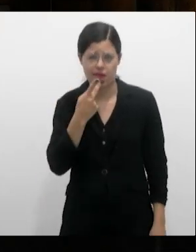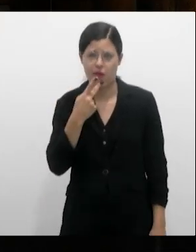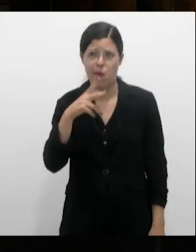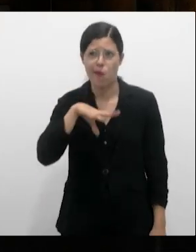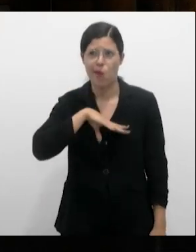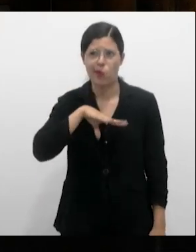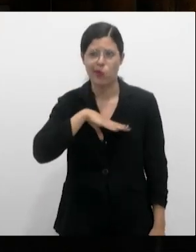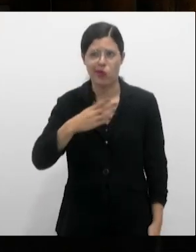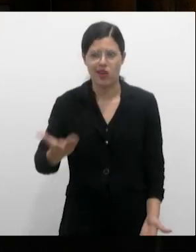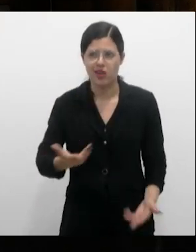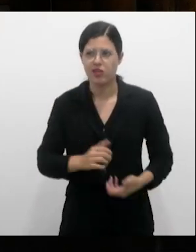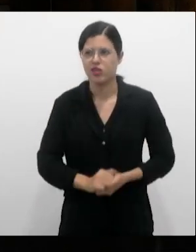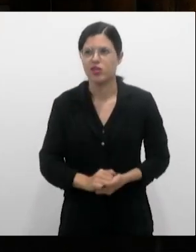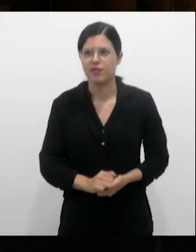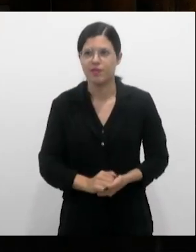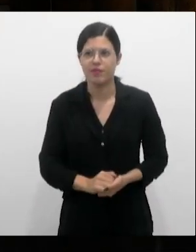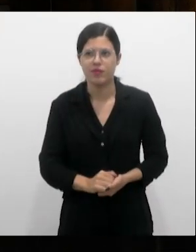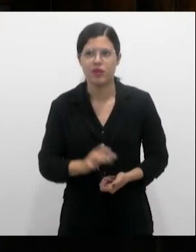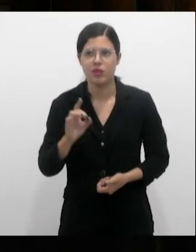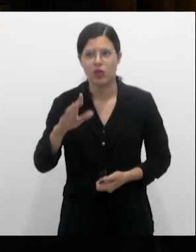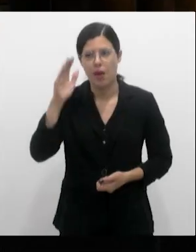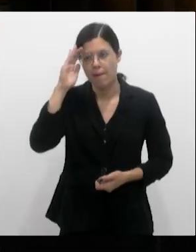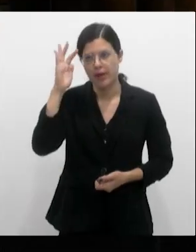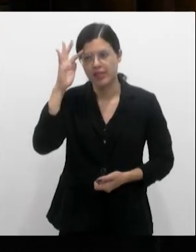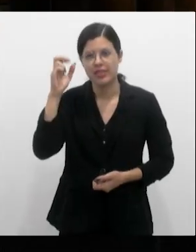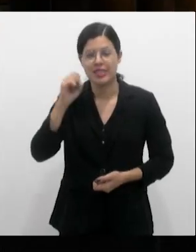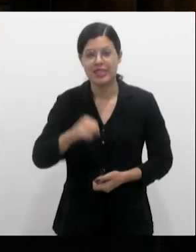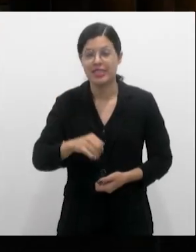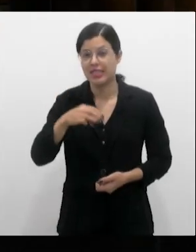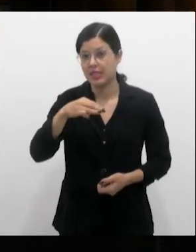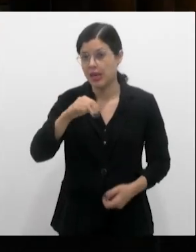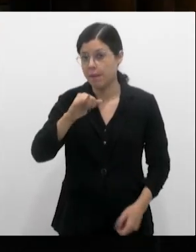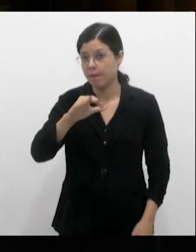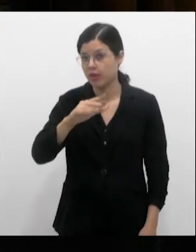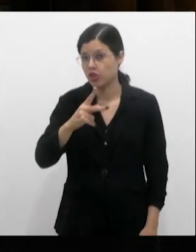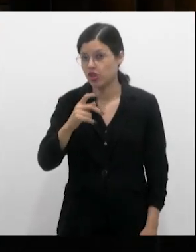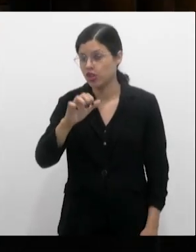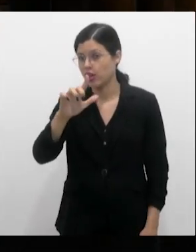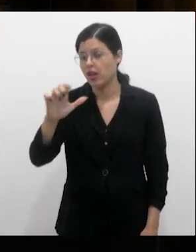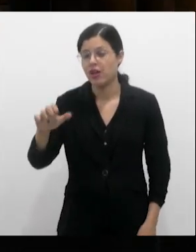direito. Fala pra mim. Tu só imagina se Michele Bolsonaro faz um negócio desse.